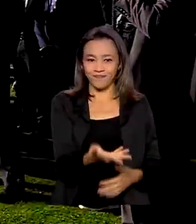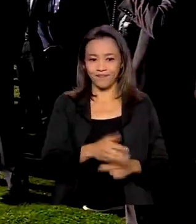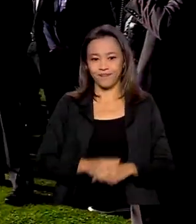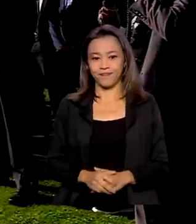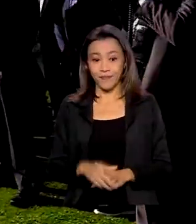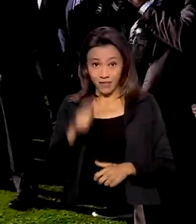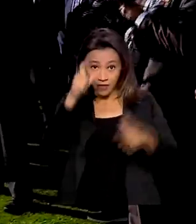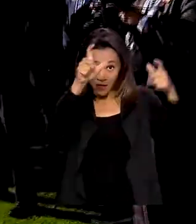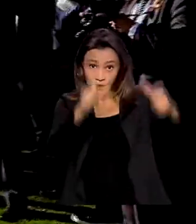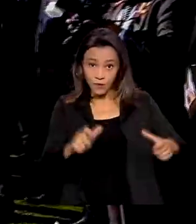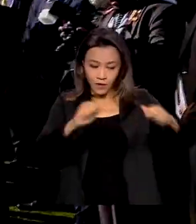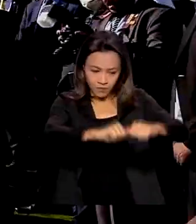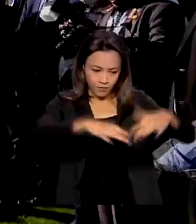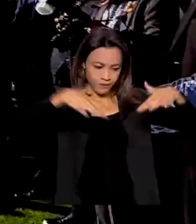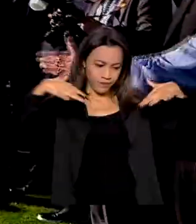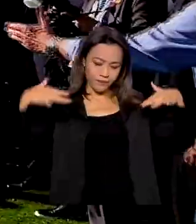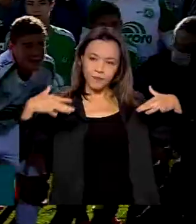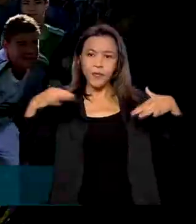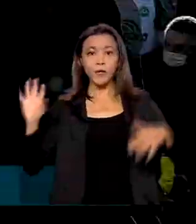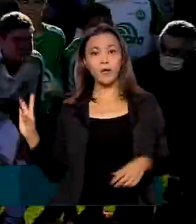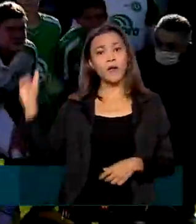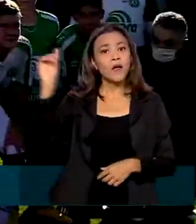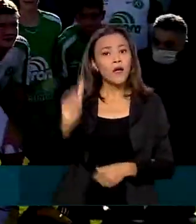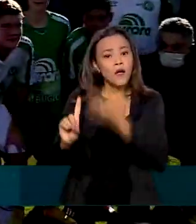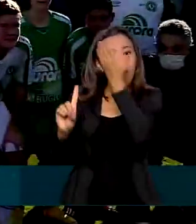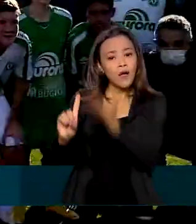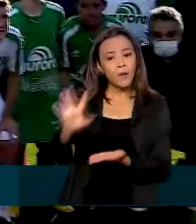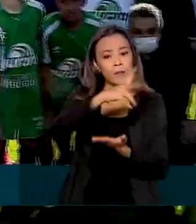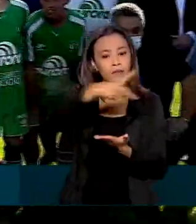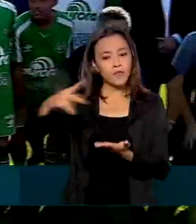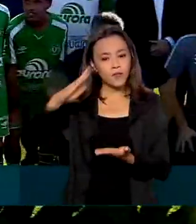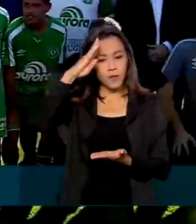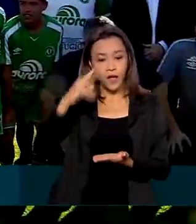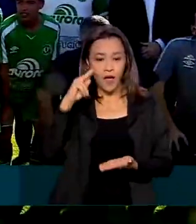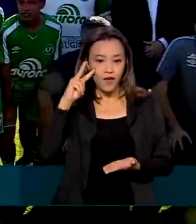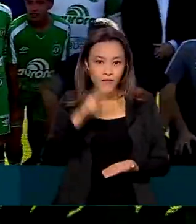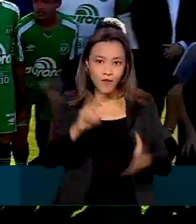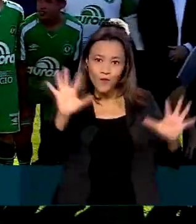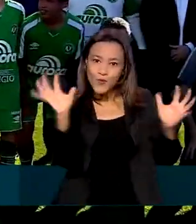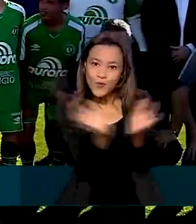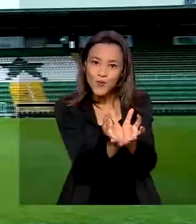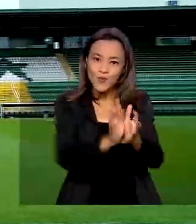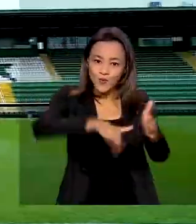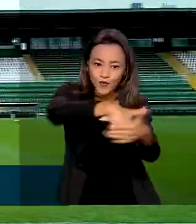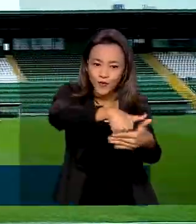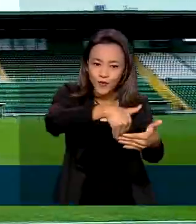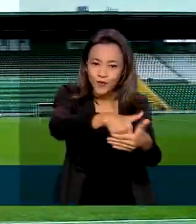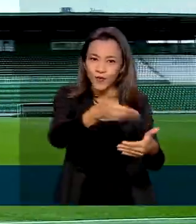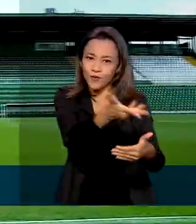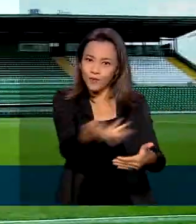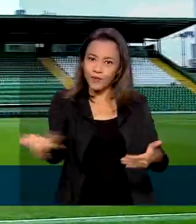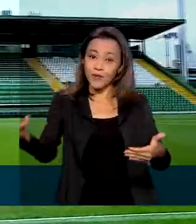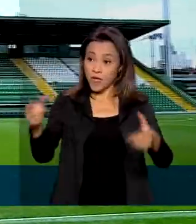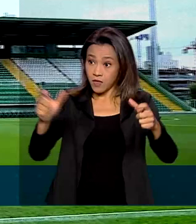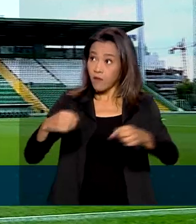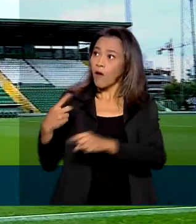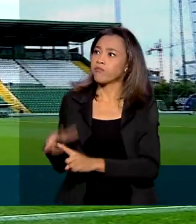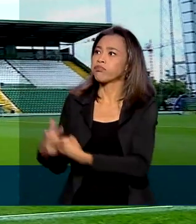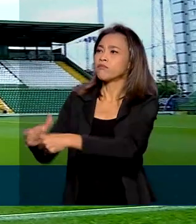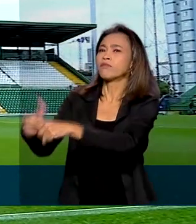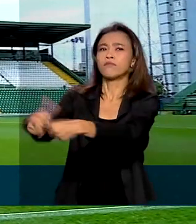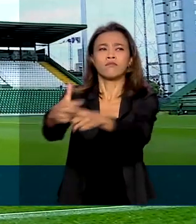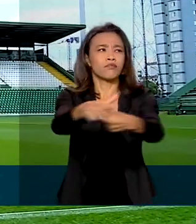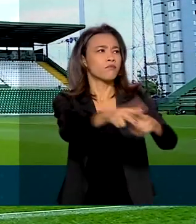Na Arena Condá, o presidente Jair Bolsonaro visitou a equipe de base do time da Chapecoense. O estádio passa por obras de